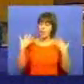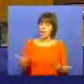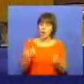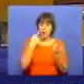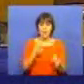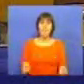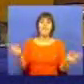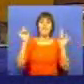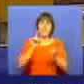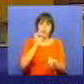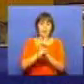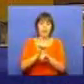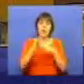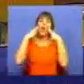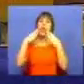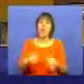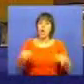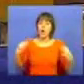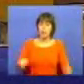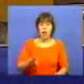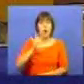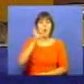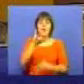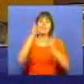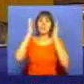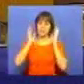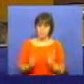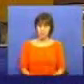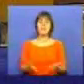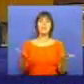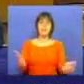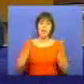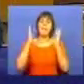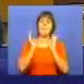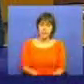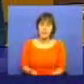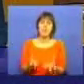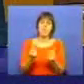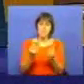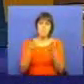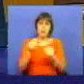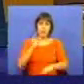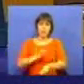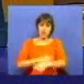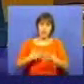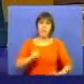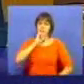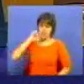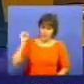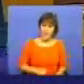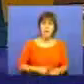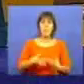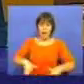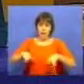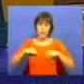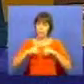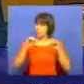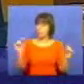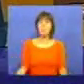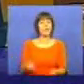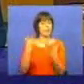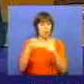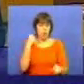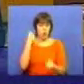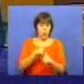tudo voltou ao normal. O país precisa, e precisa muito, de uma esquerda capaz de assumir prioridades.